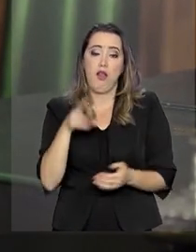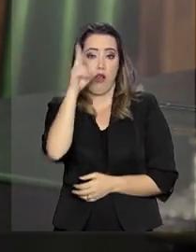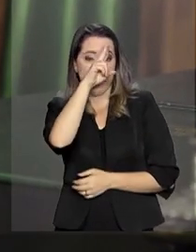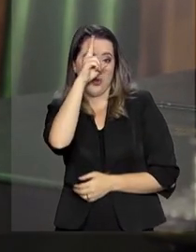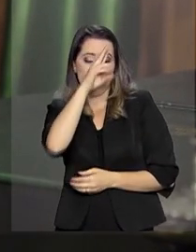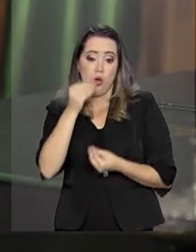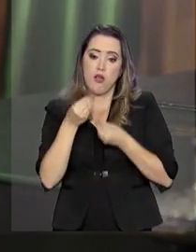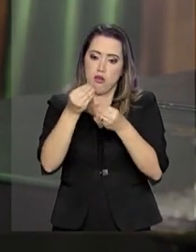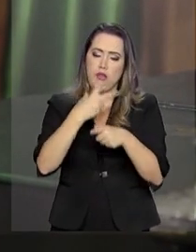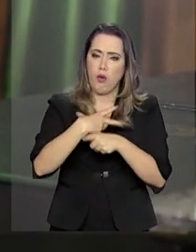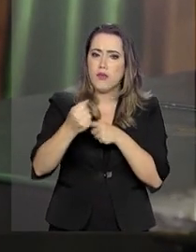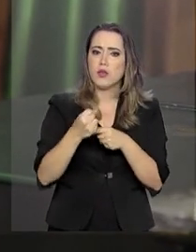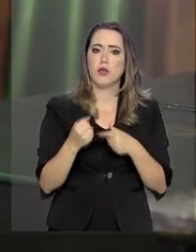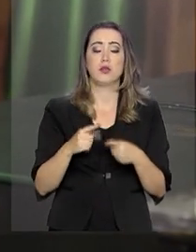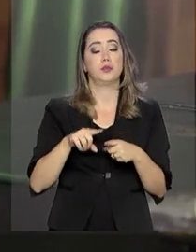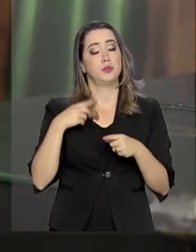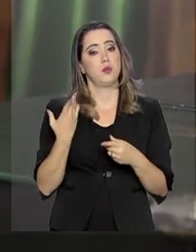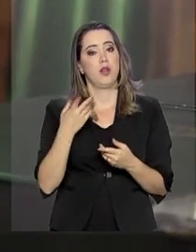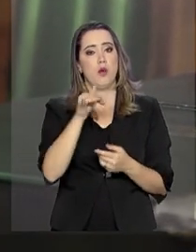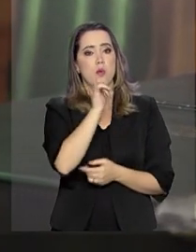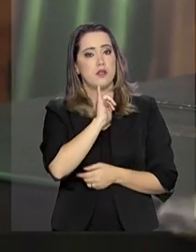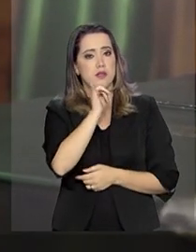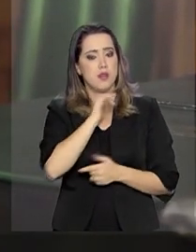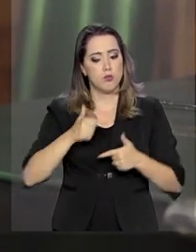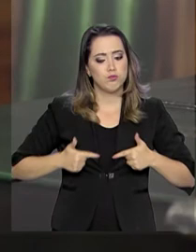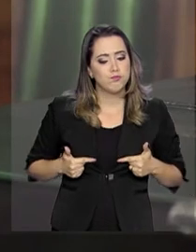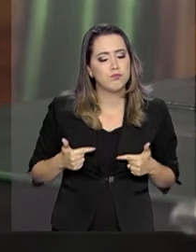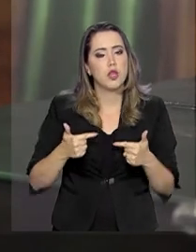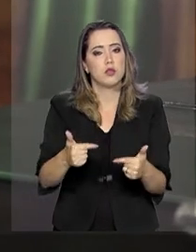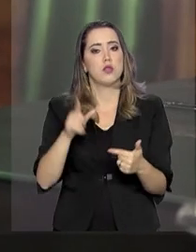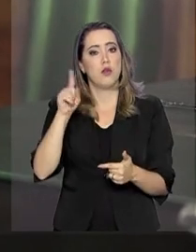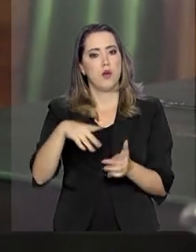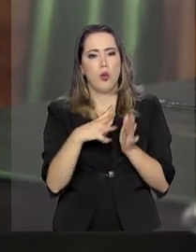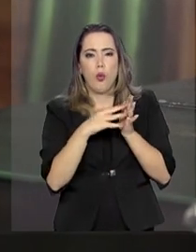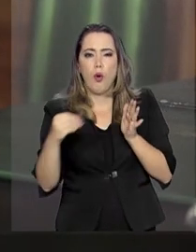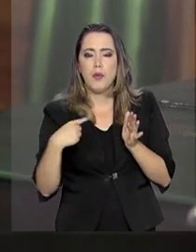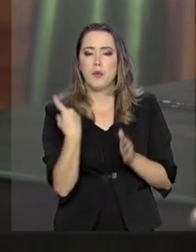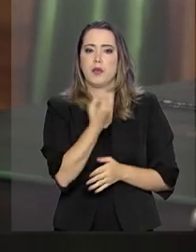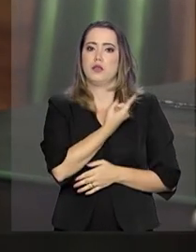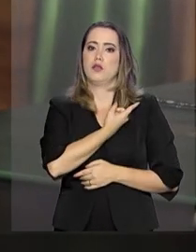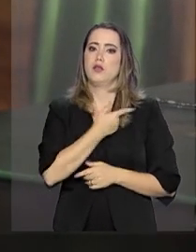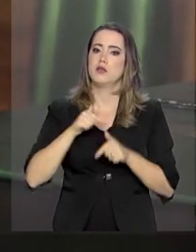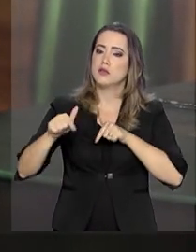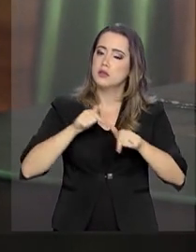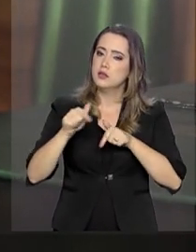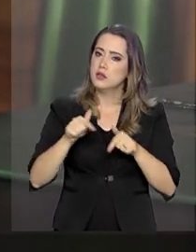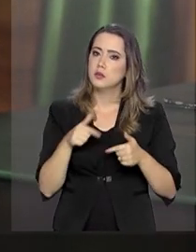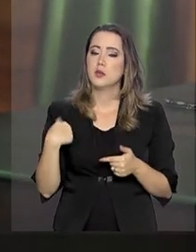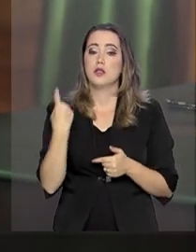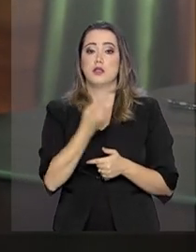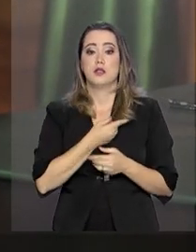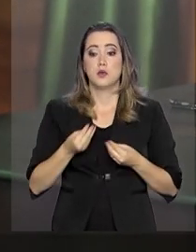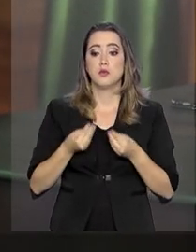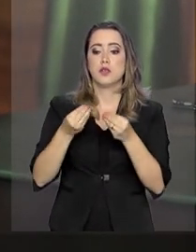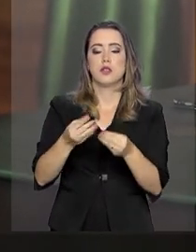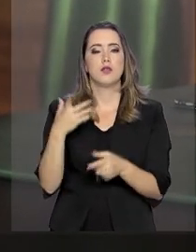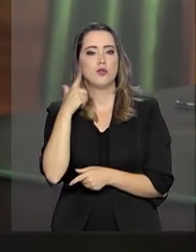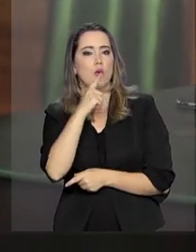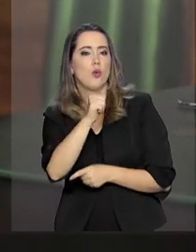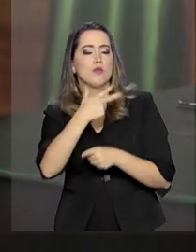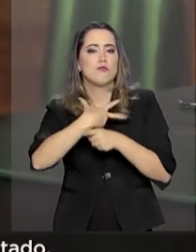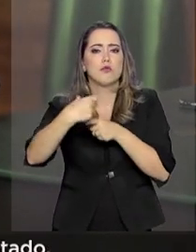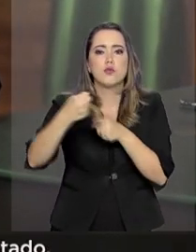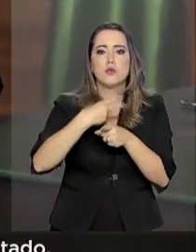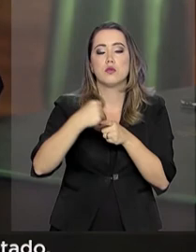e deu a vitória maior seu exemplo de luta é exemplo para todos nós que trabalhamos para trazer mais conquistas ao